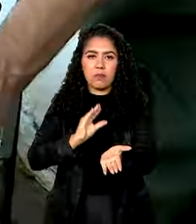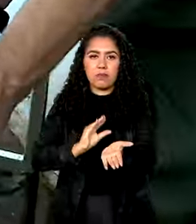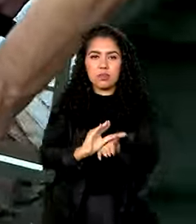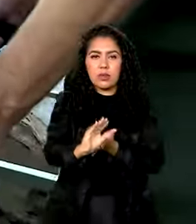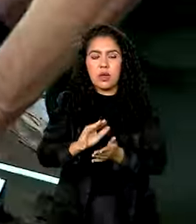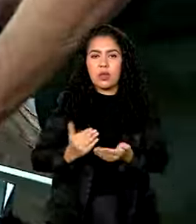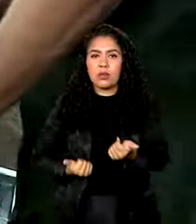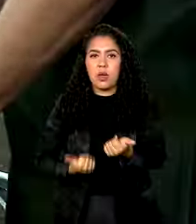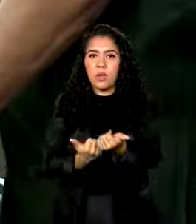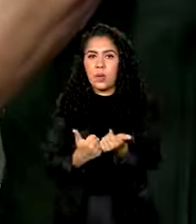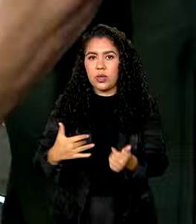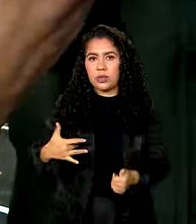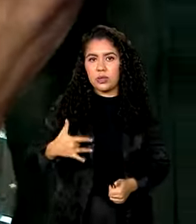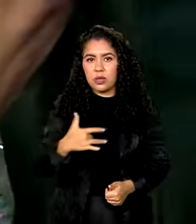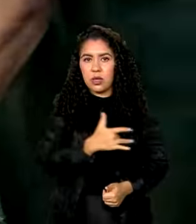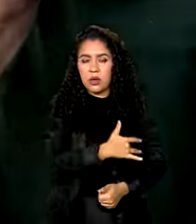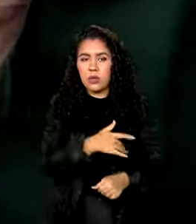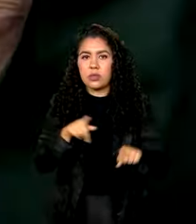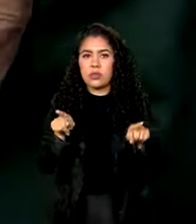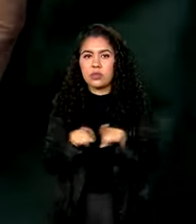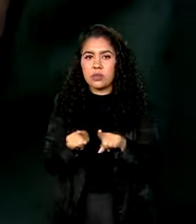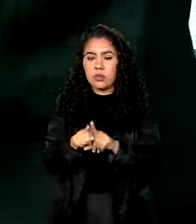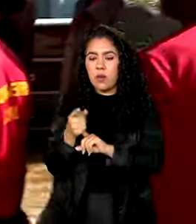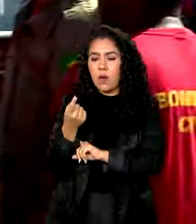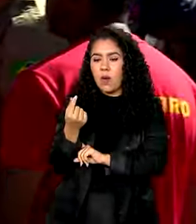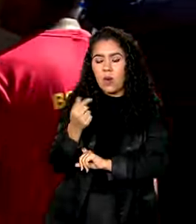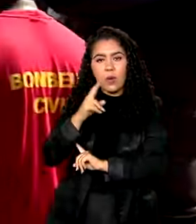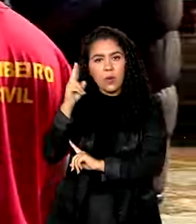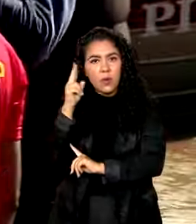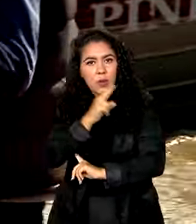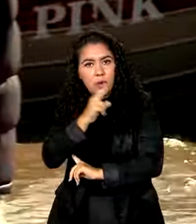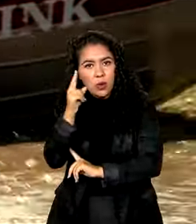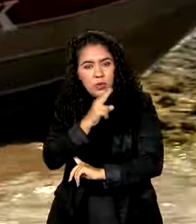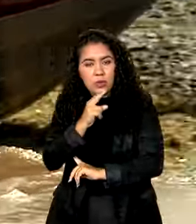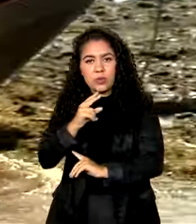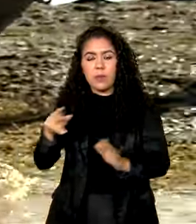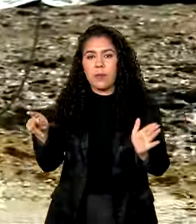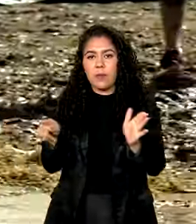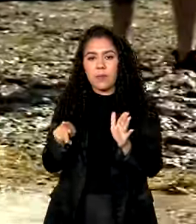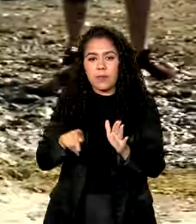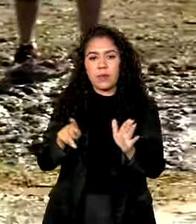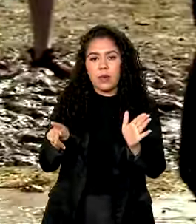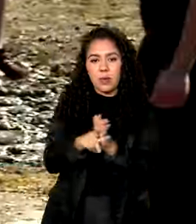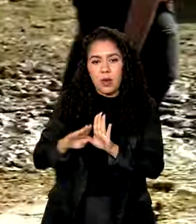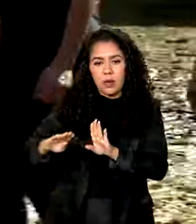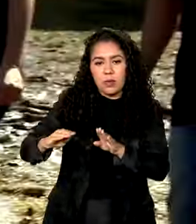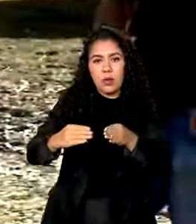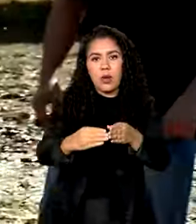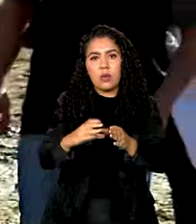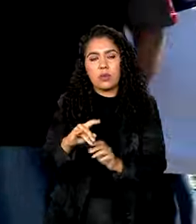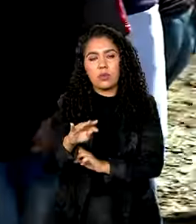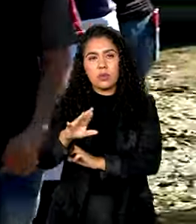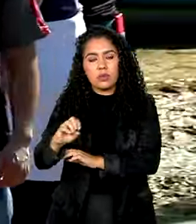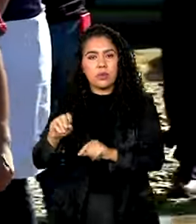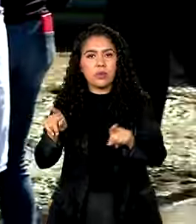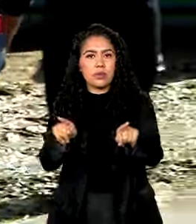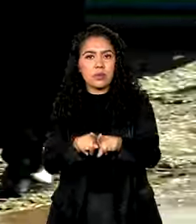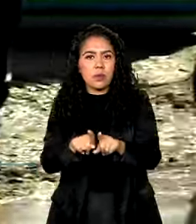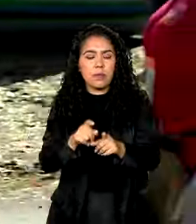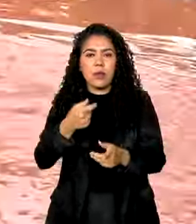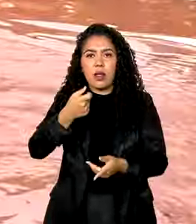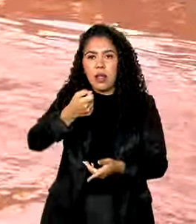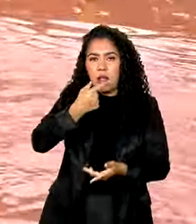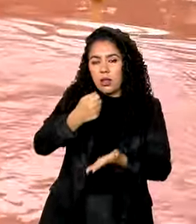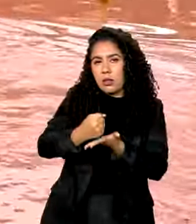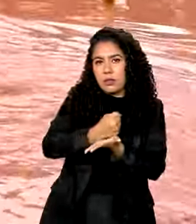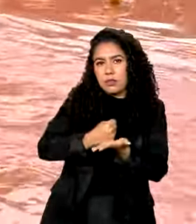estado, incluindo crédito extraordinário de custeio, média e alta complexidade, recursos para assistência farmacêutica